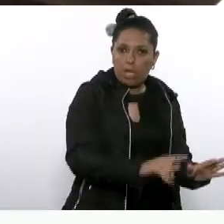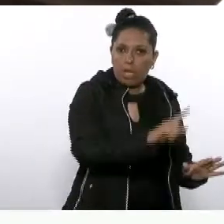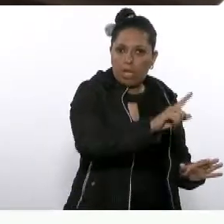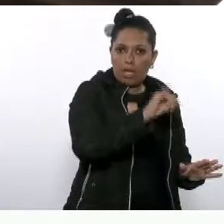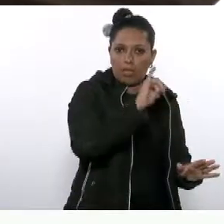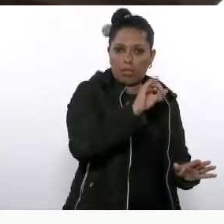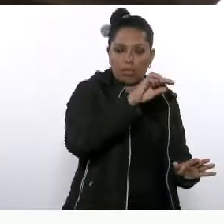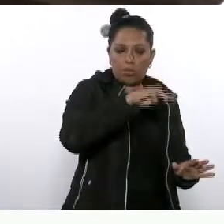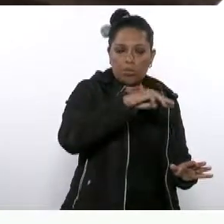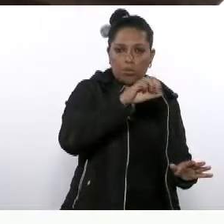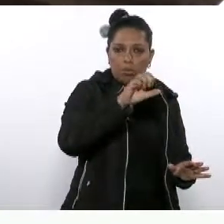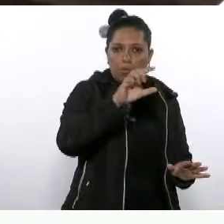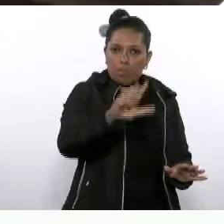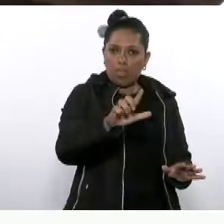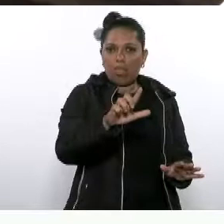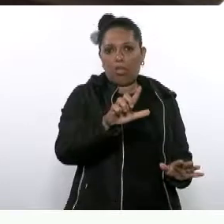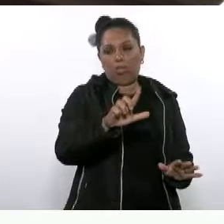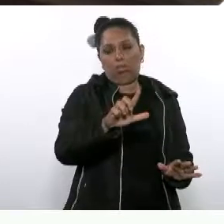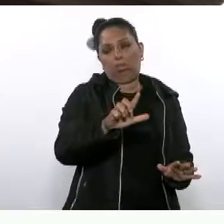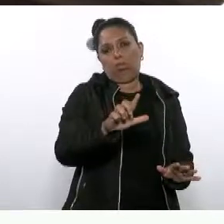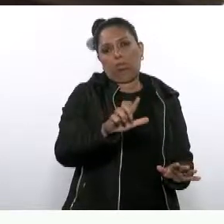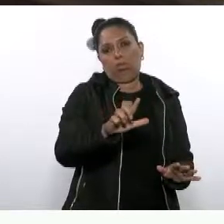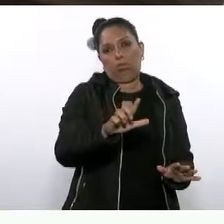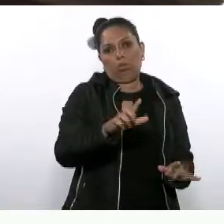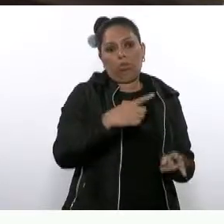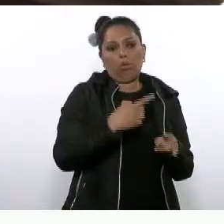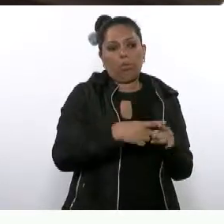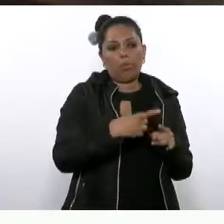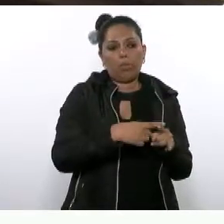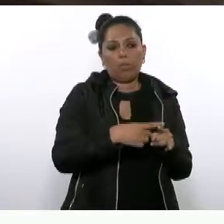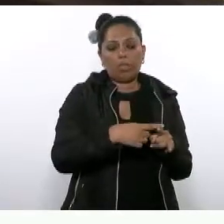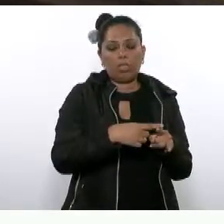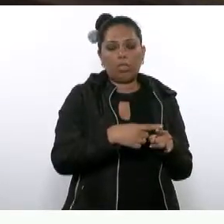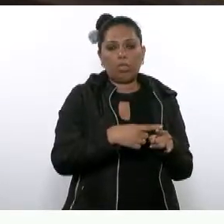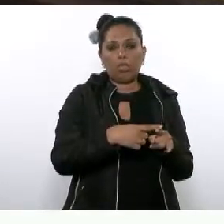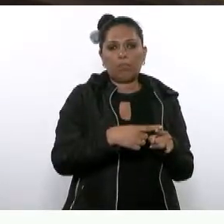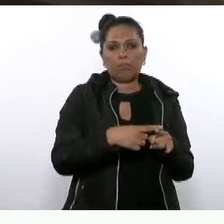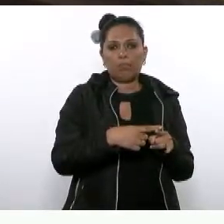Médico Legal as suas roupas que pudessem ser